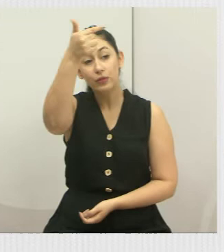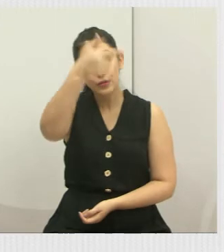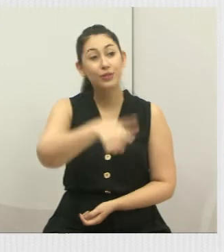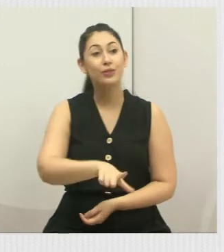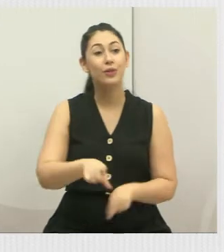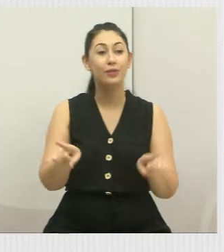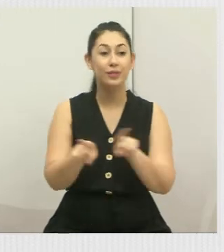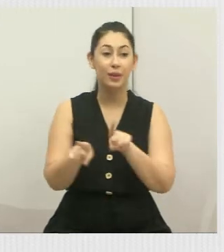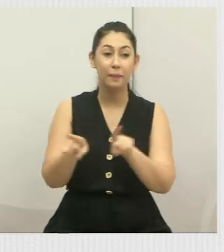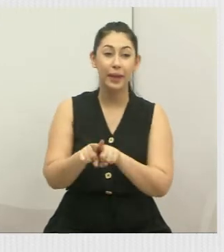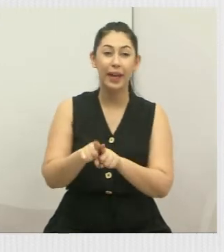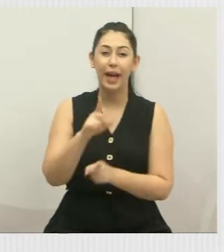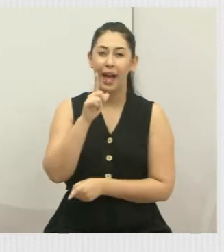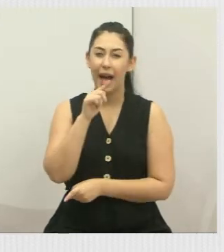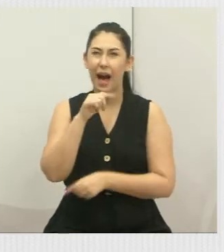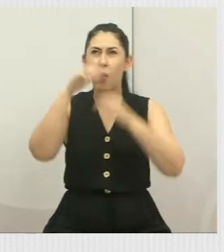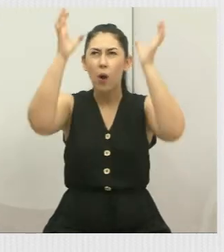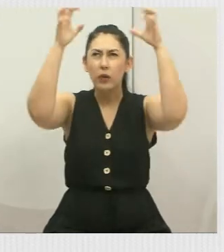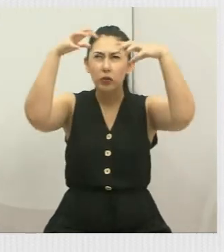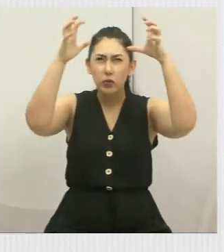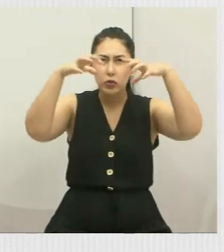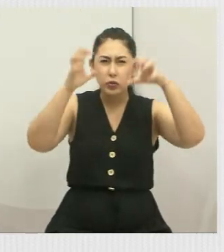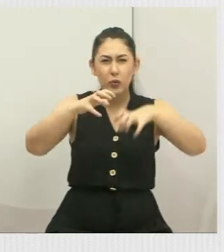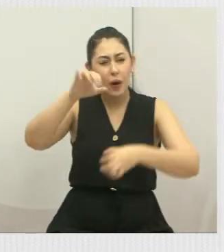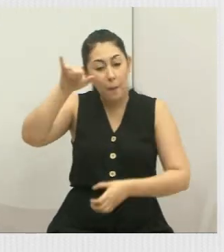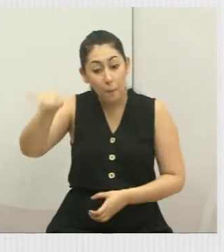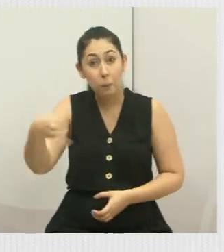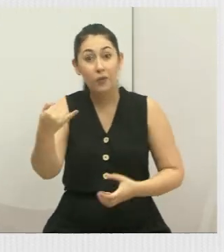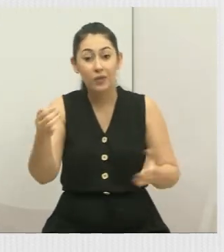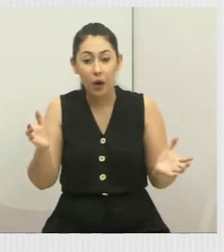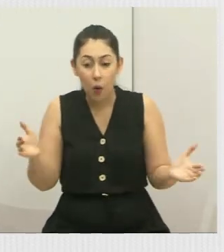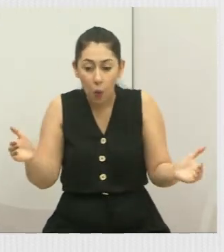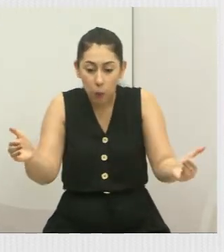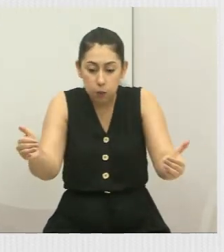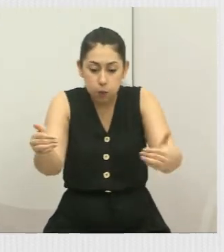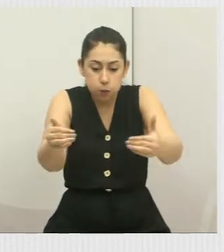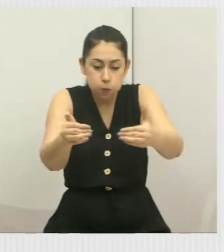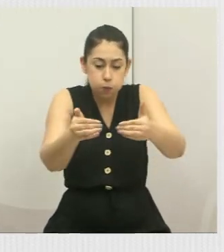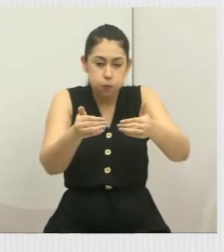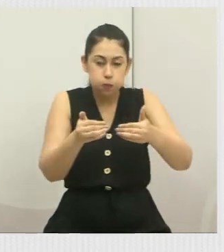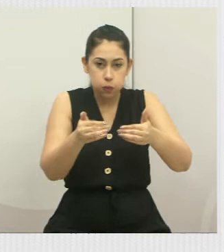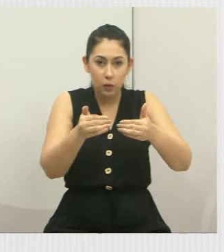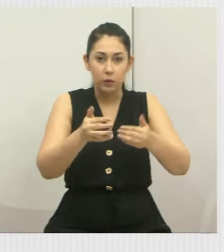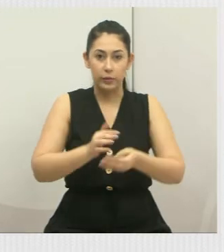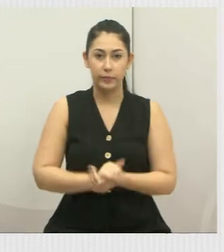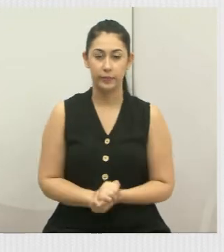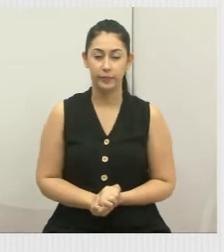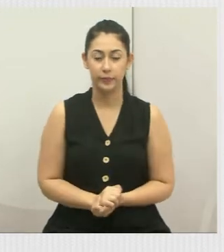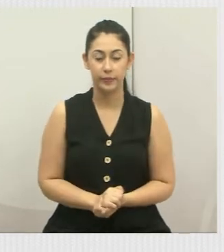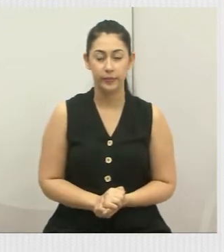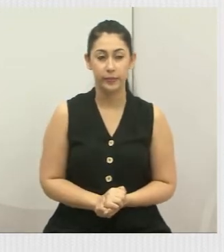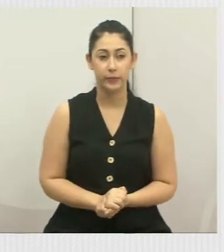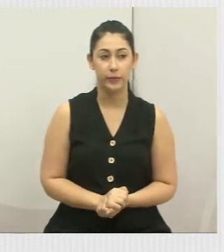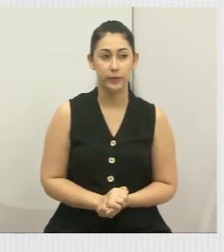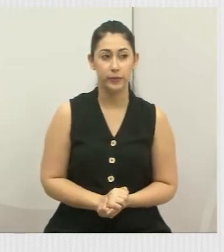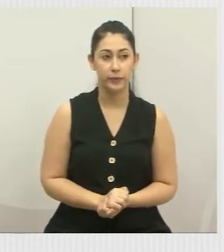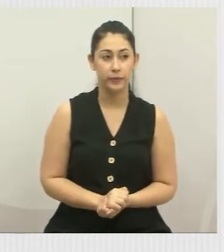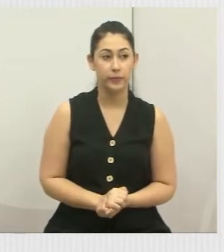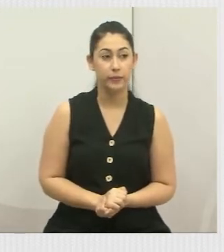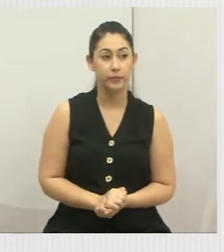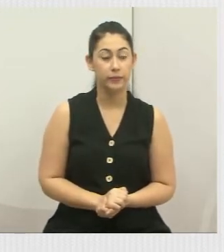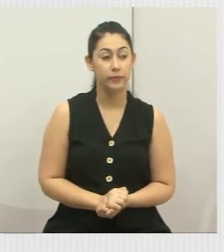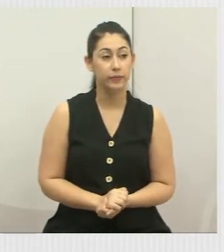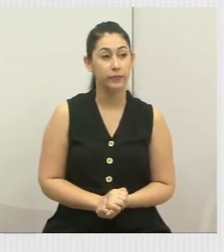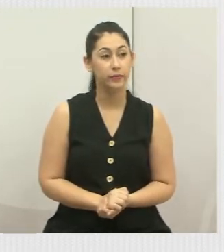fim, ao aproveitamento de águas de chuva. O plano de saneamento, portanto, precisa abranger essas áreas, ok?